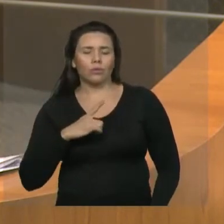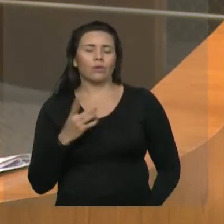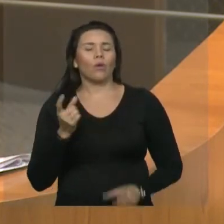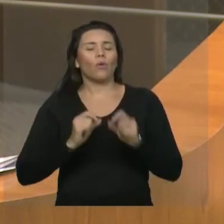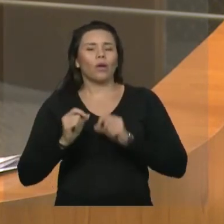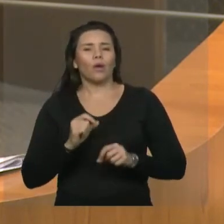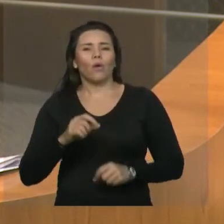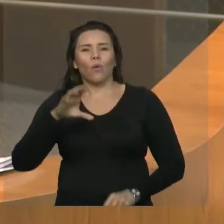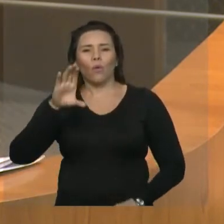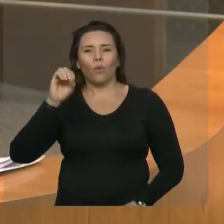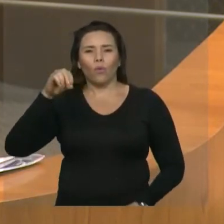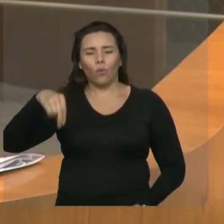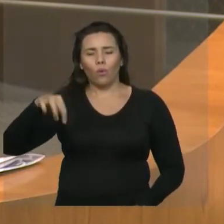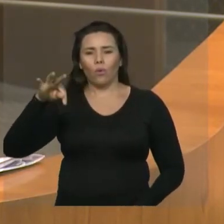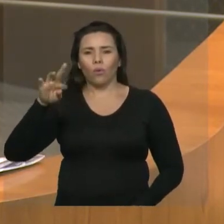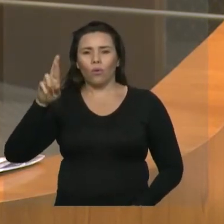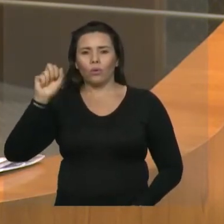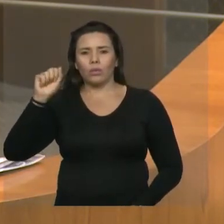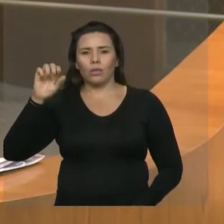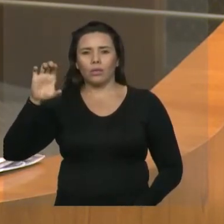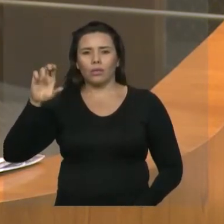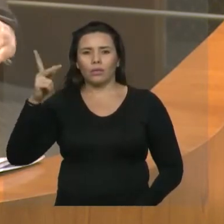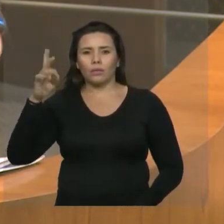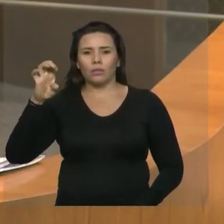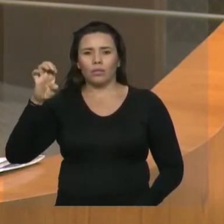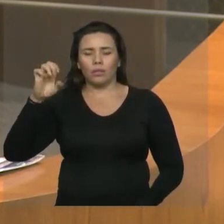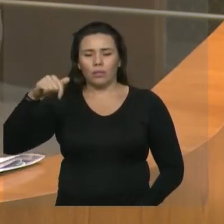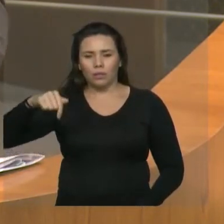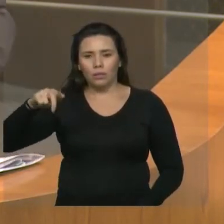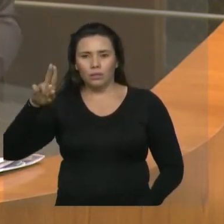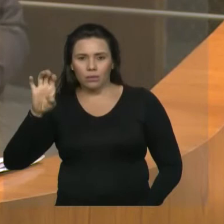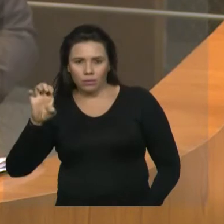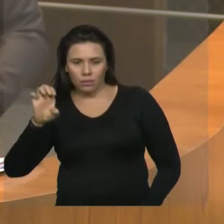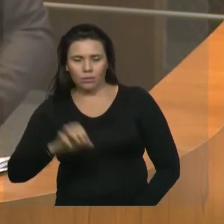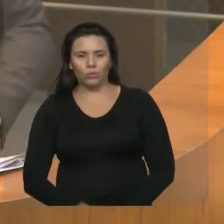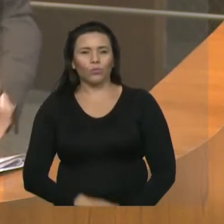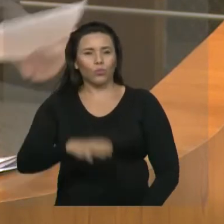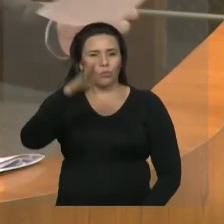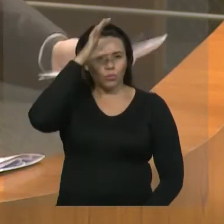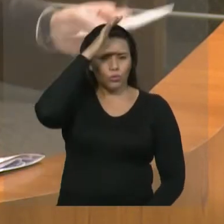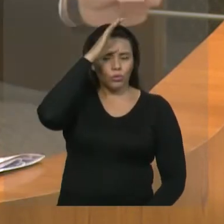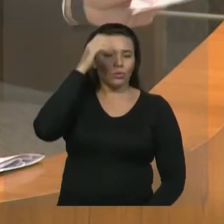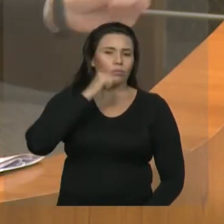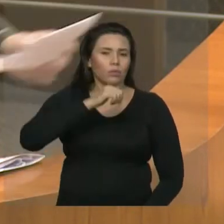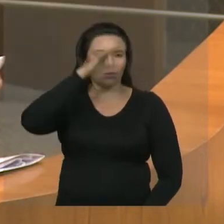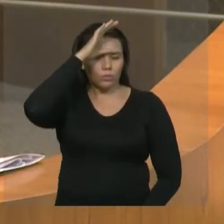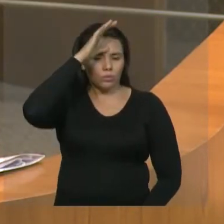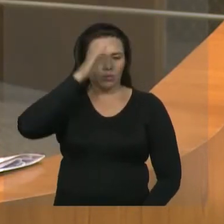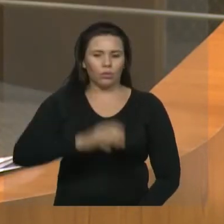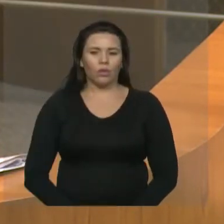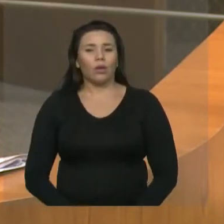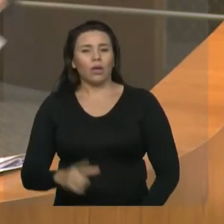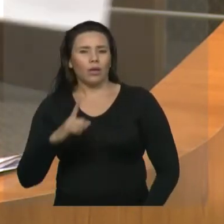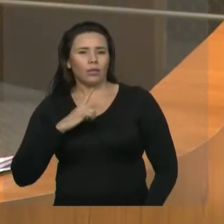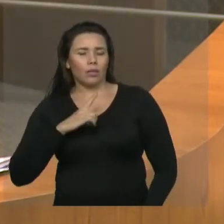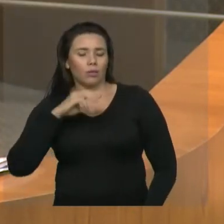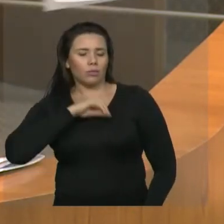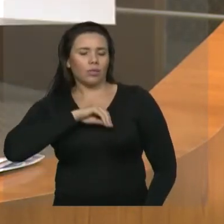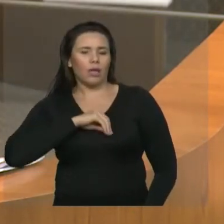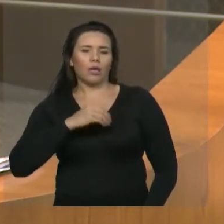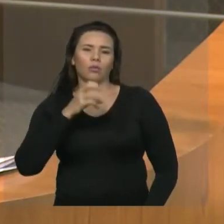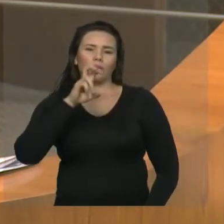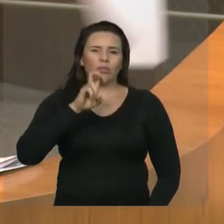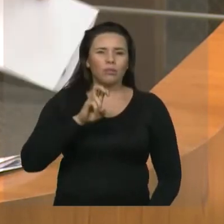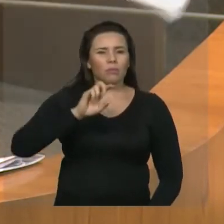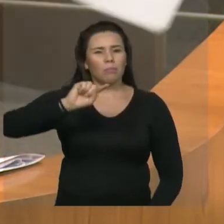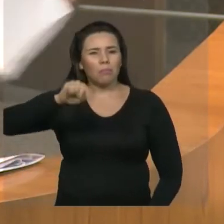lá do tio, que sustenta toda a família lá no interior, que ganha seus 5 mil, 6 mil, 7 mil e sustenta a família inteira